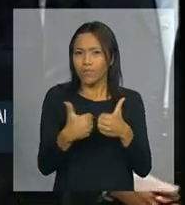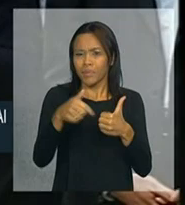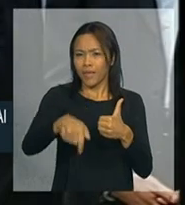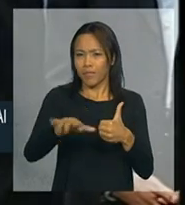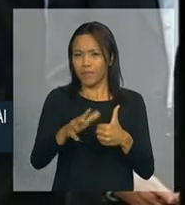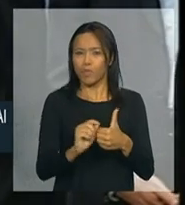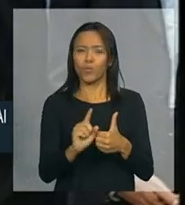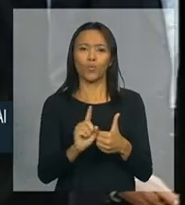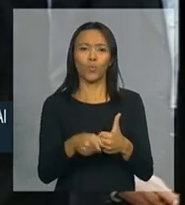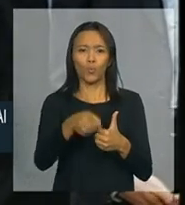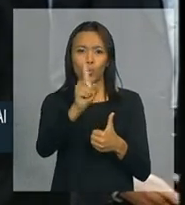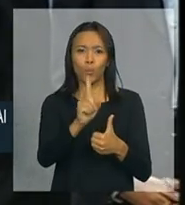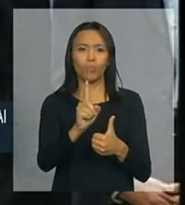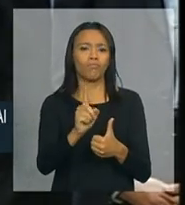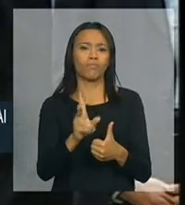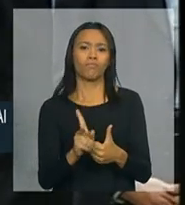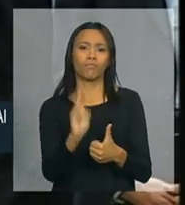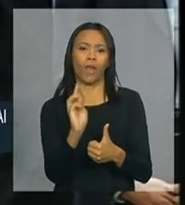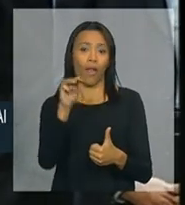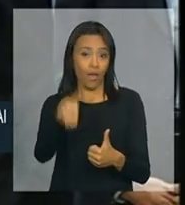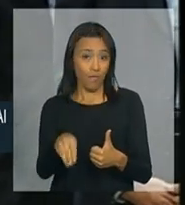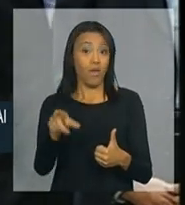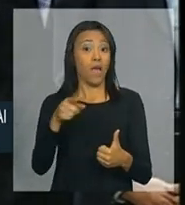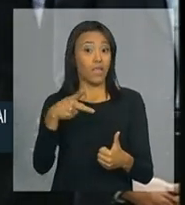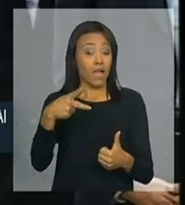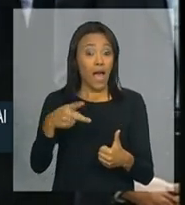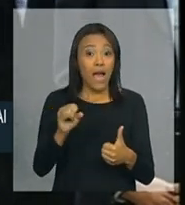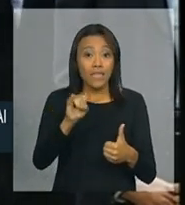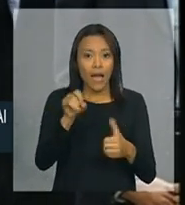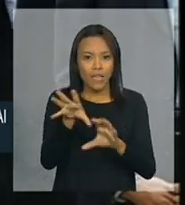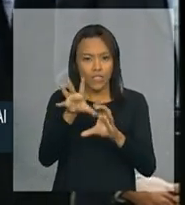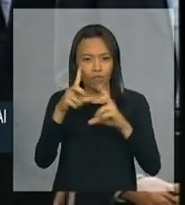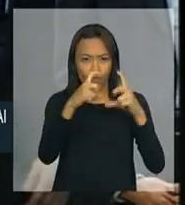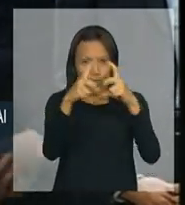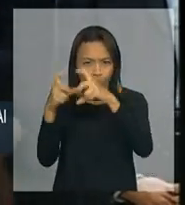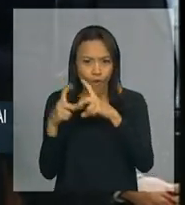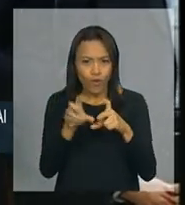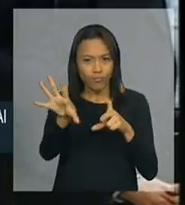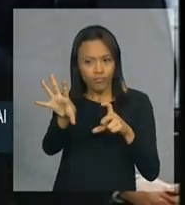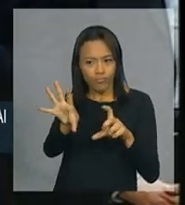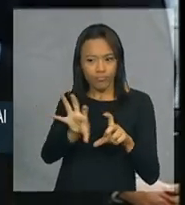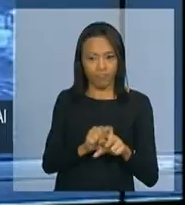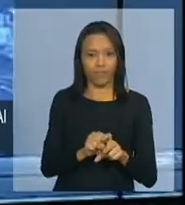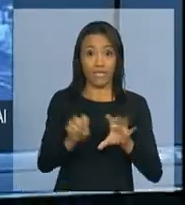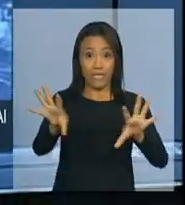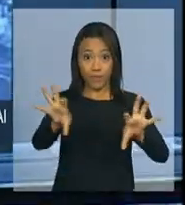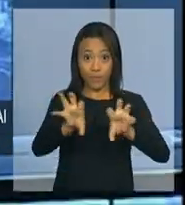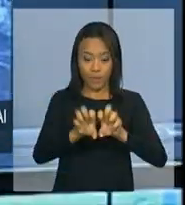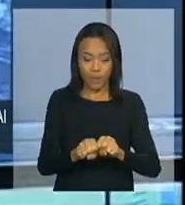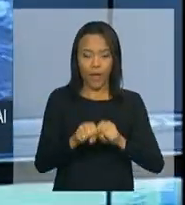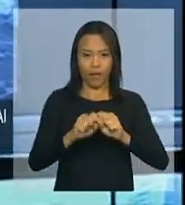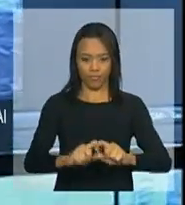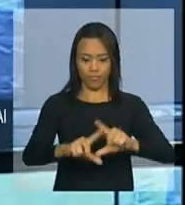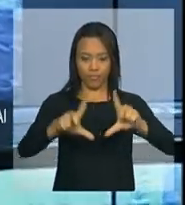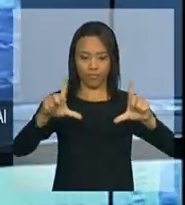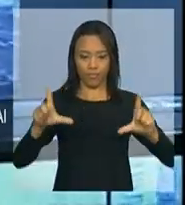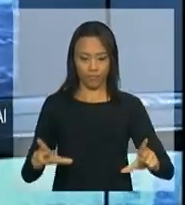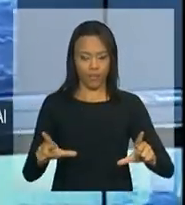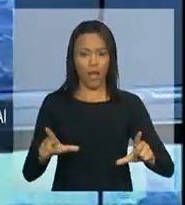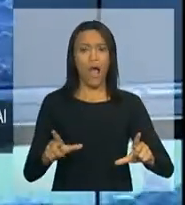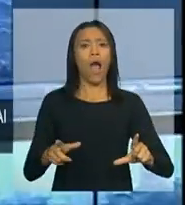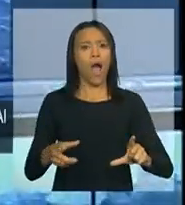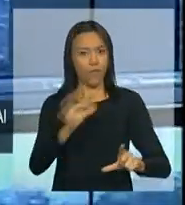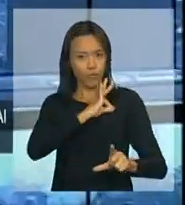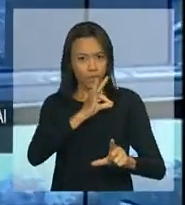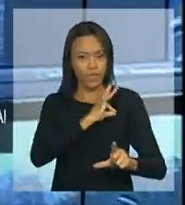1 quilômetro, também as suas imagens estão integradas nas imagens do nosso painel de controle. A Polícia Rodoviária